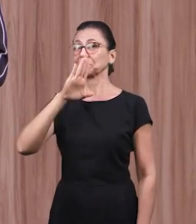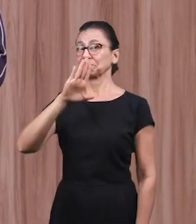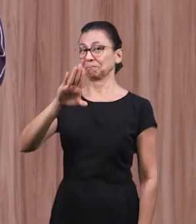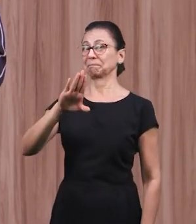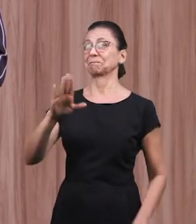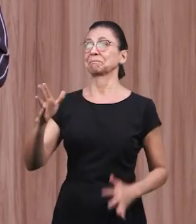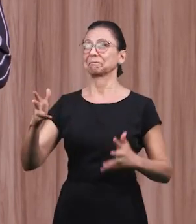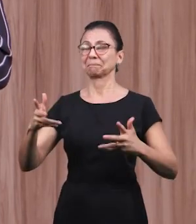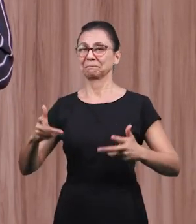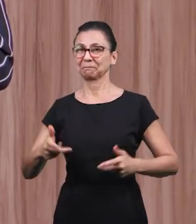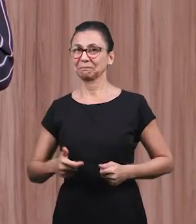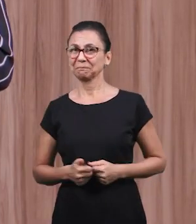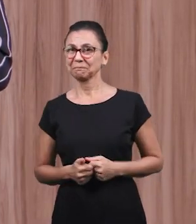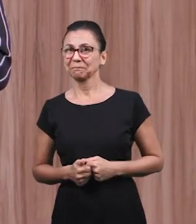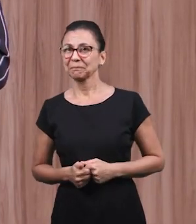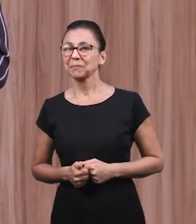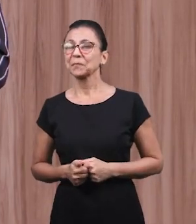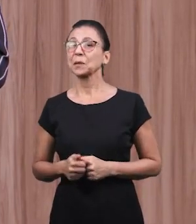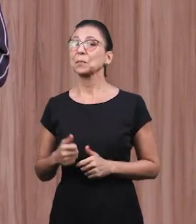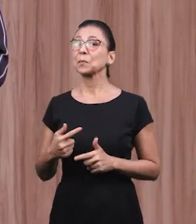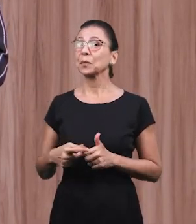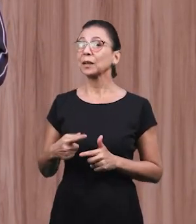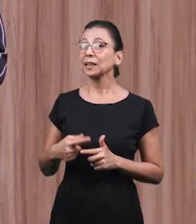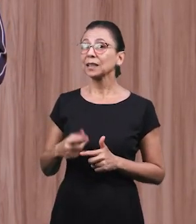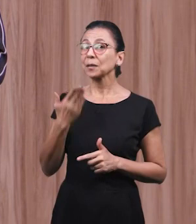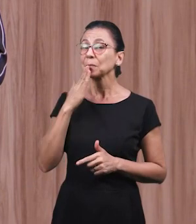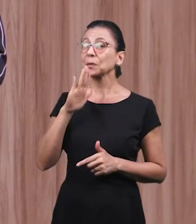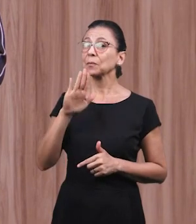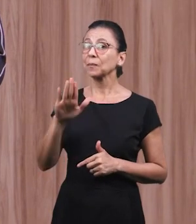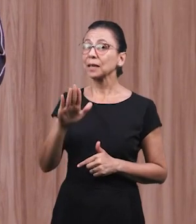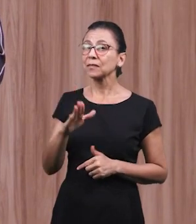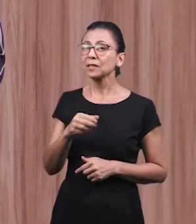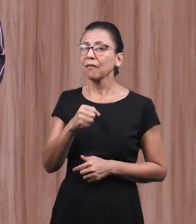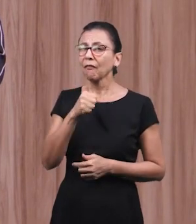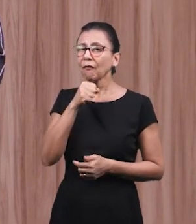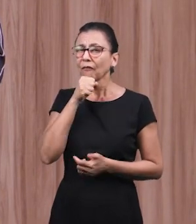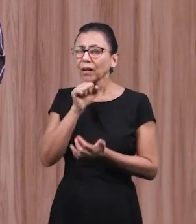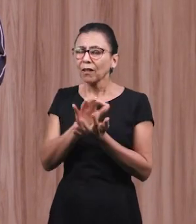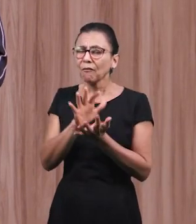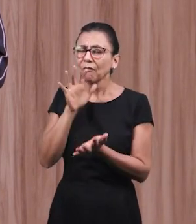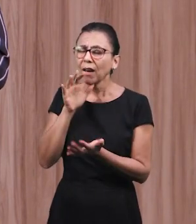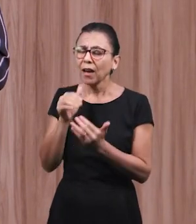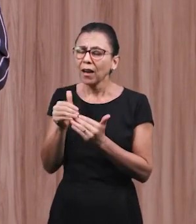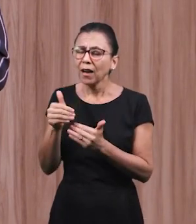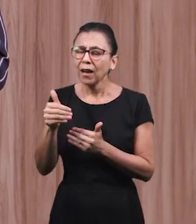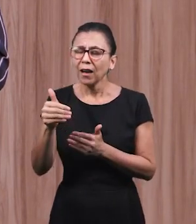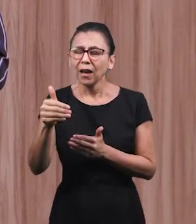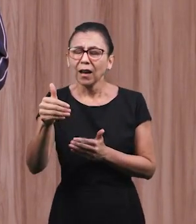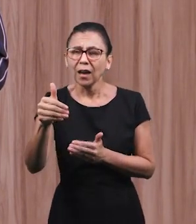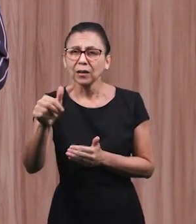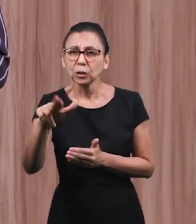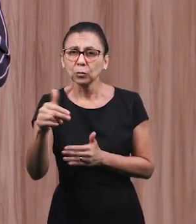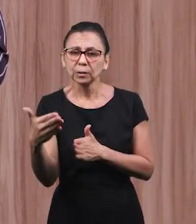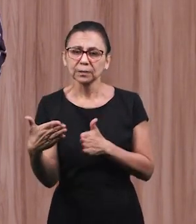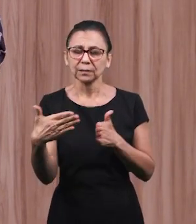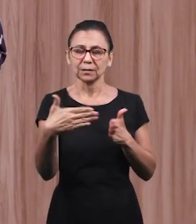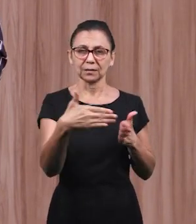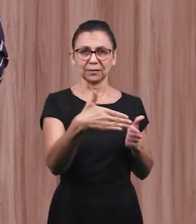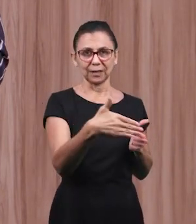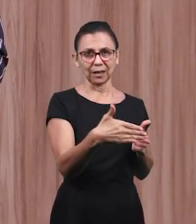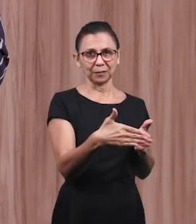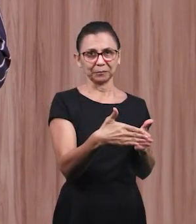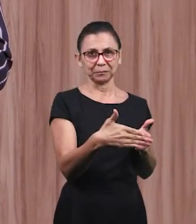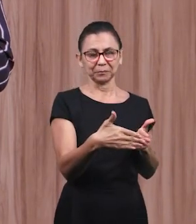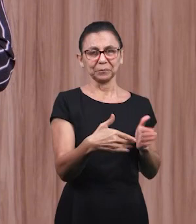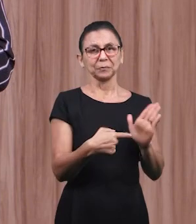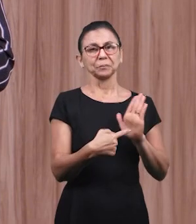Deus maravilhoso. E até quando envelhecer, não se desviará dele. Glória a Deus! É a